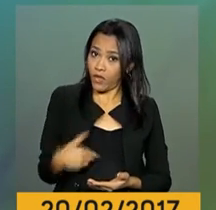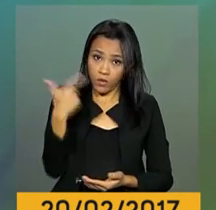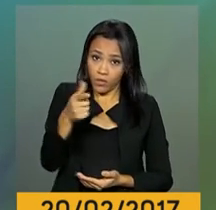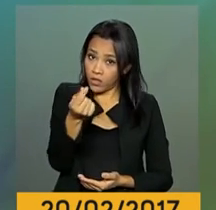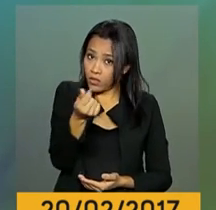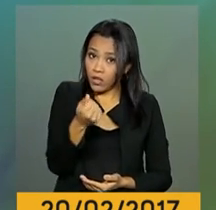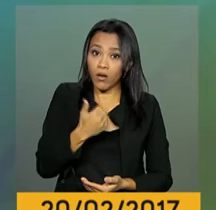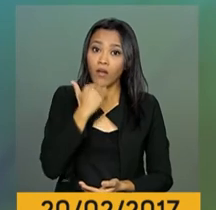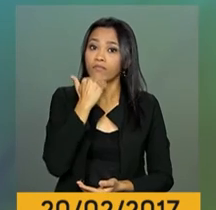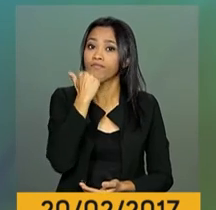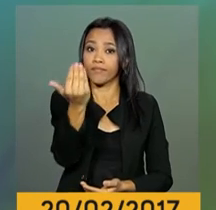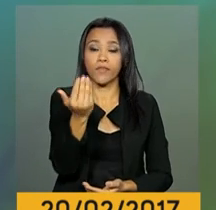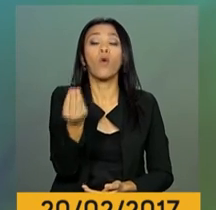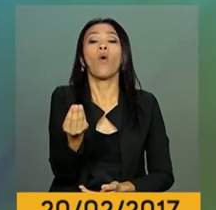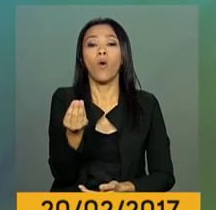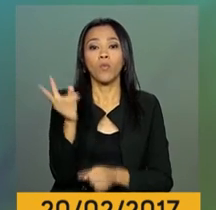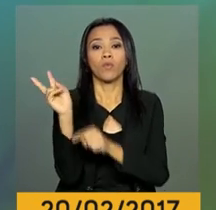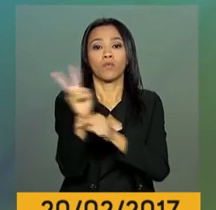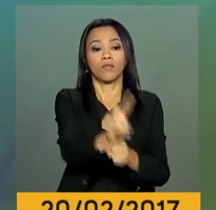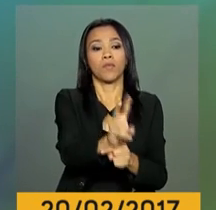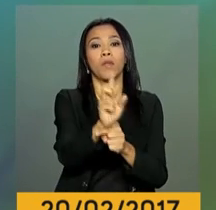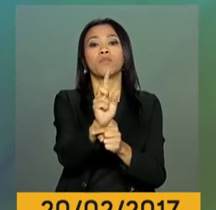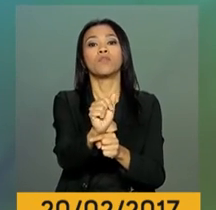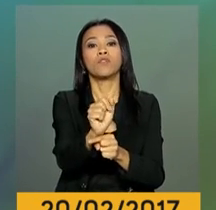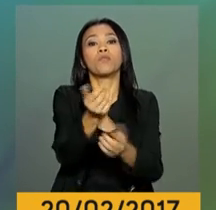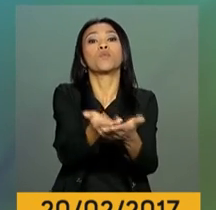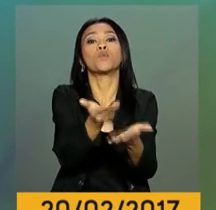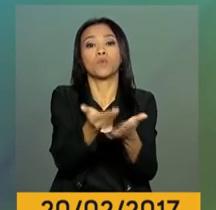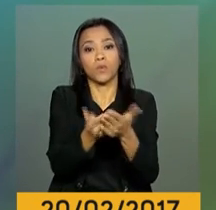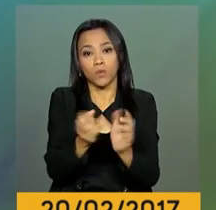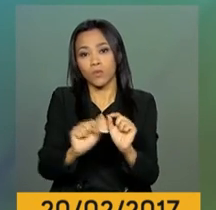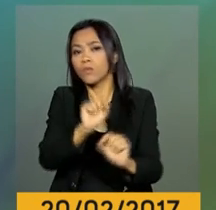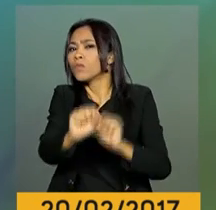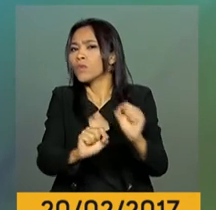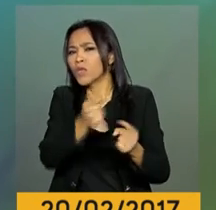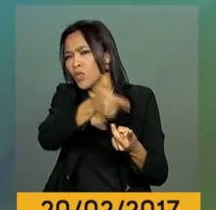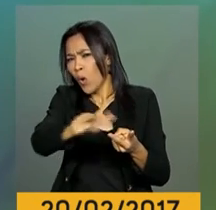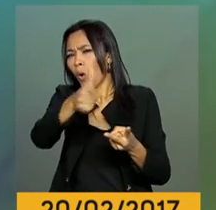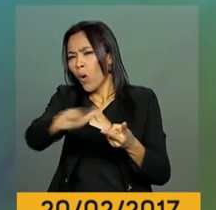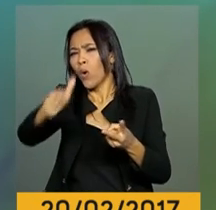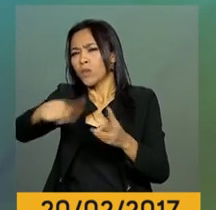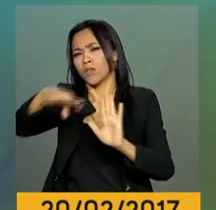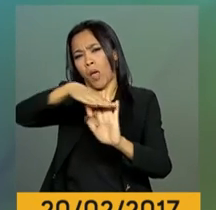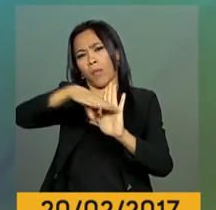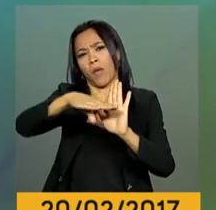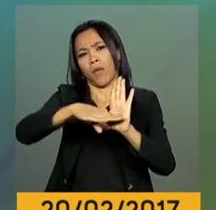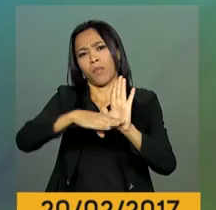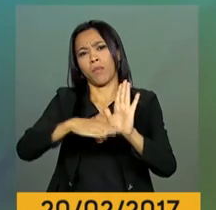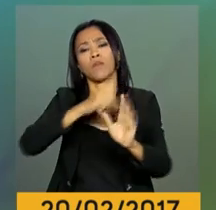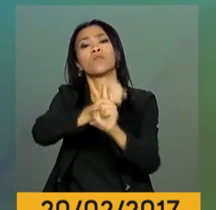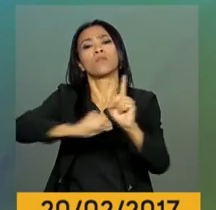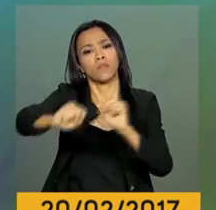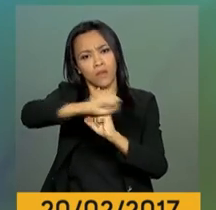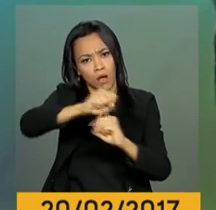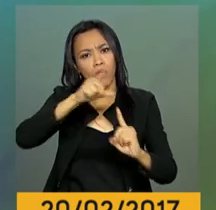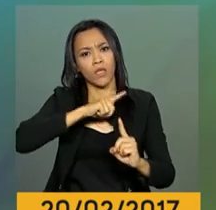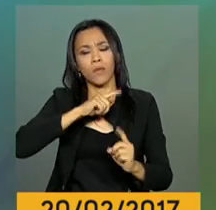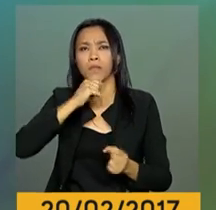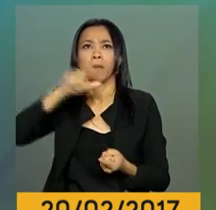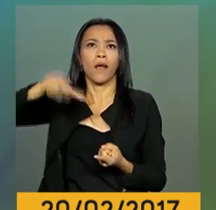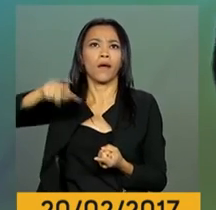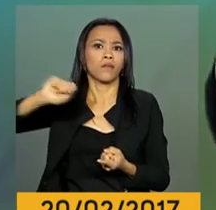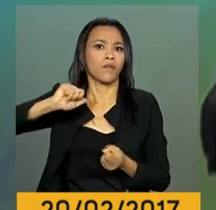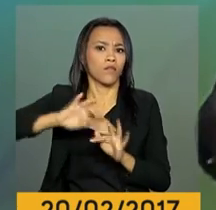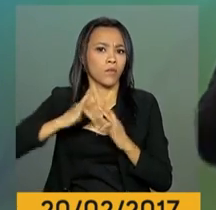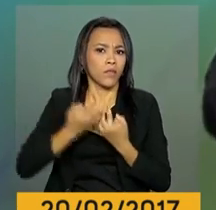não terá mais o financiamento estudantil e outras tantas benesses de natureza social que nós estamos promovendo. Bolsa Família,